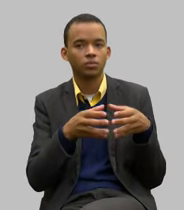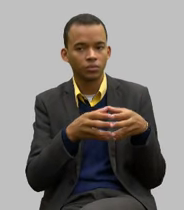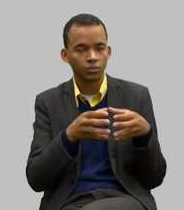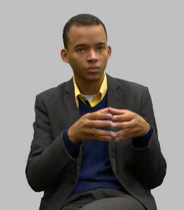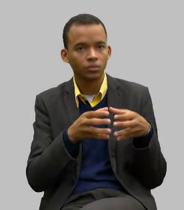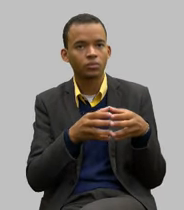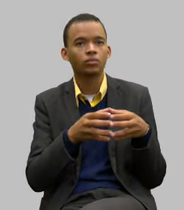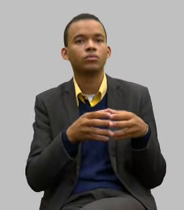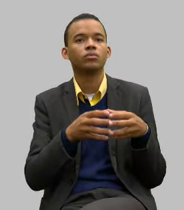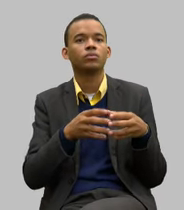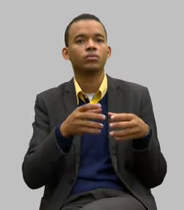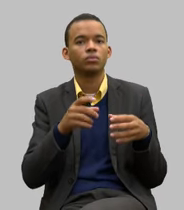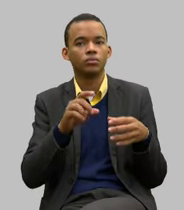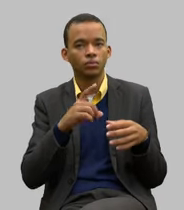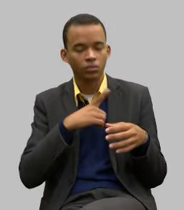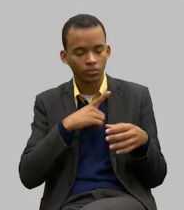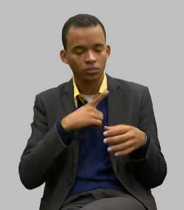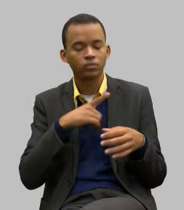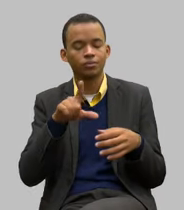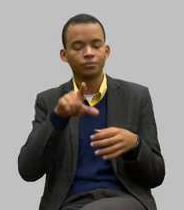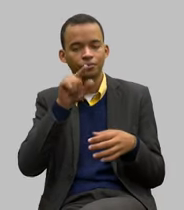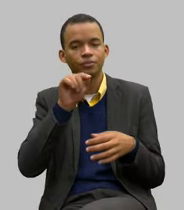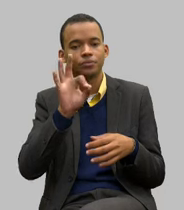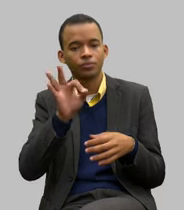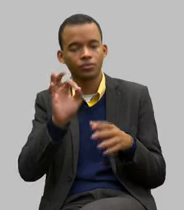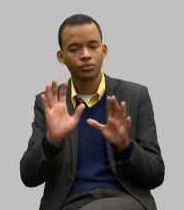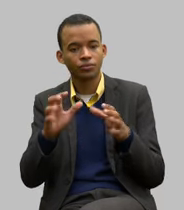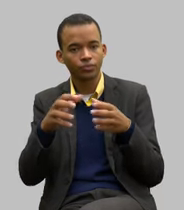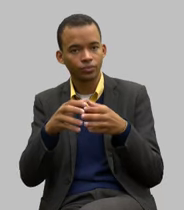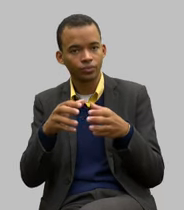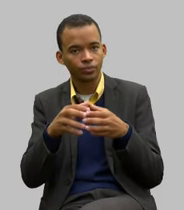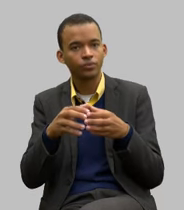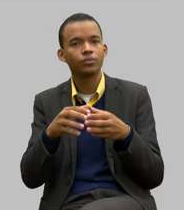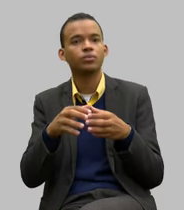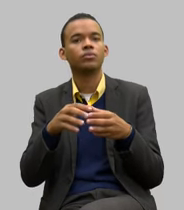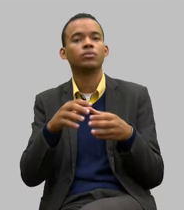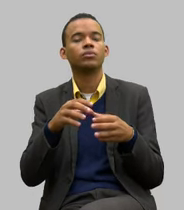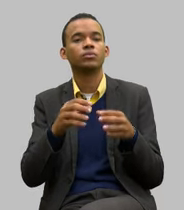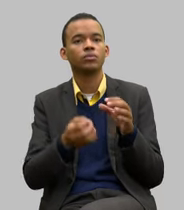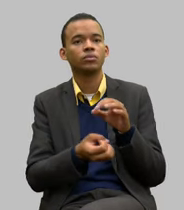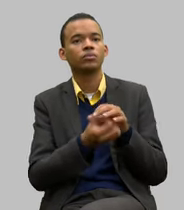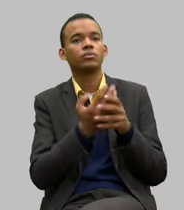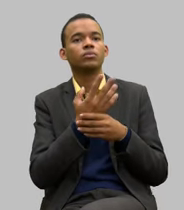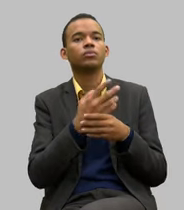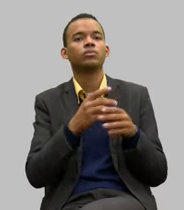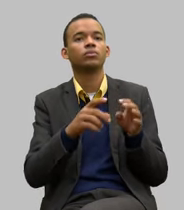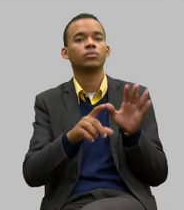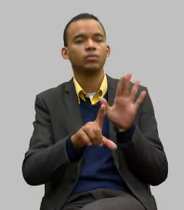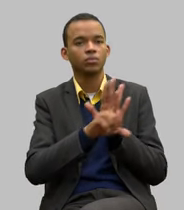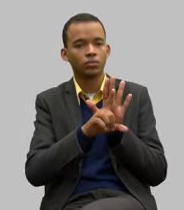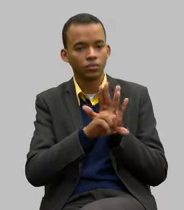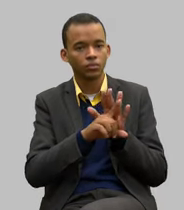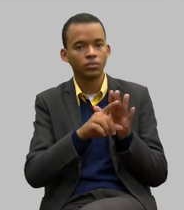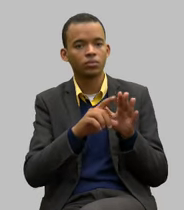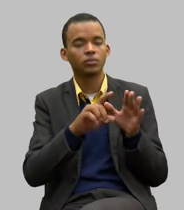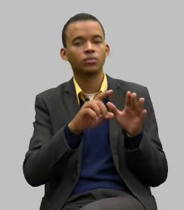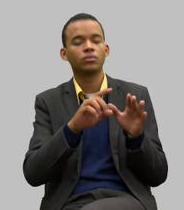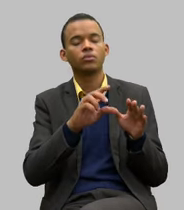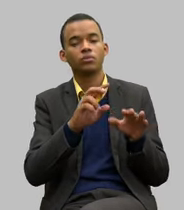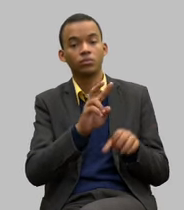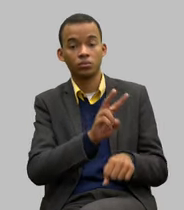nós temos foi foi nomeada uma comissão e houve uma uma liminar numa declaração de inconstitucionalidade uma ação direta de declaração de